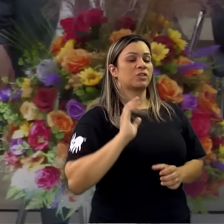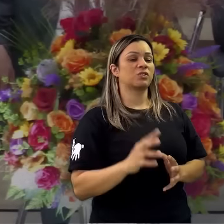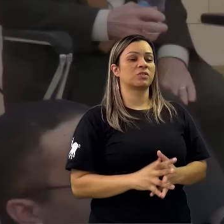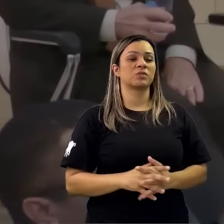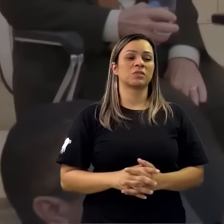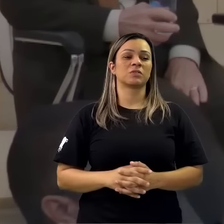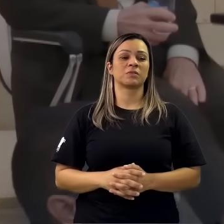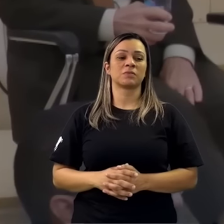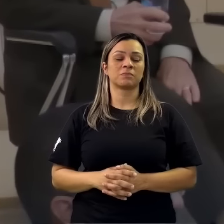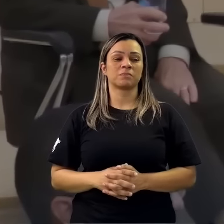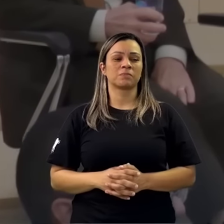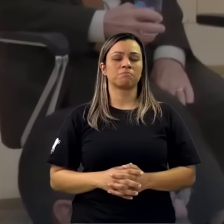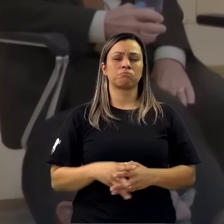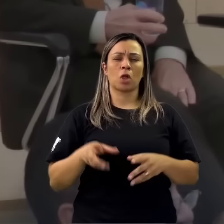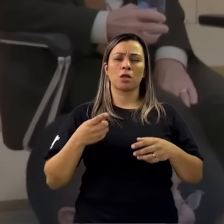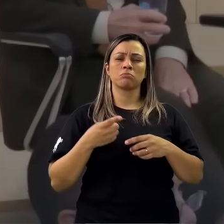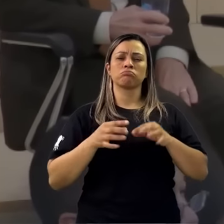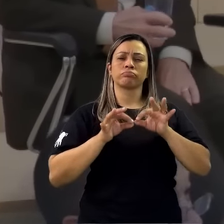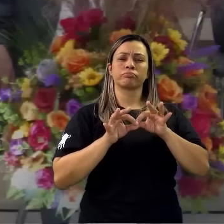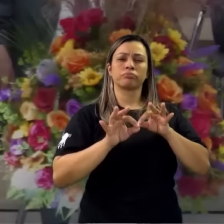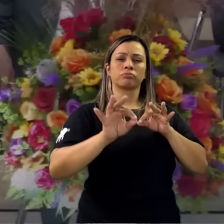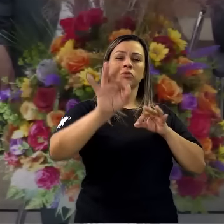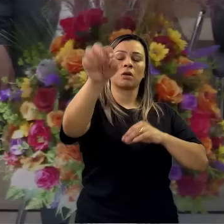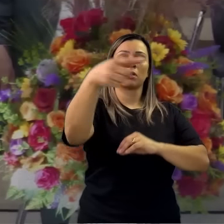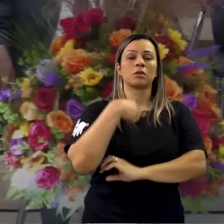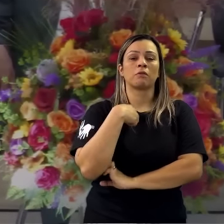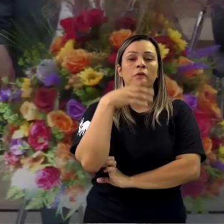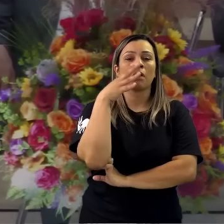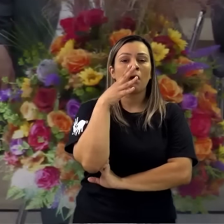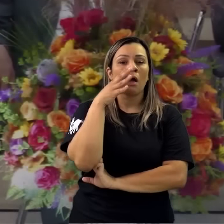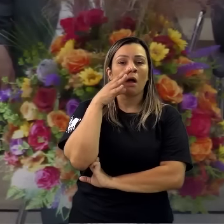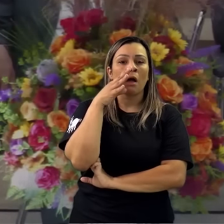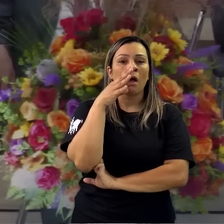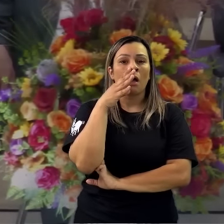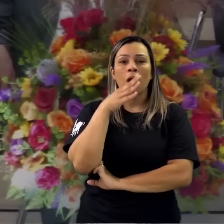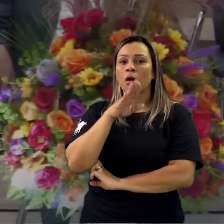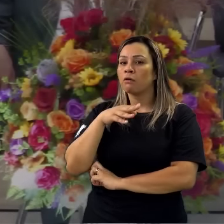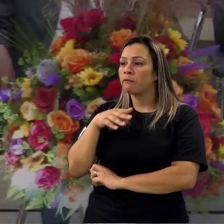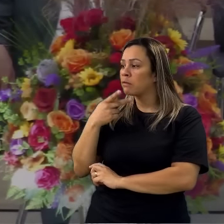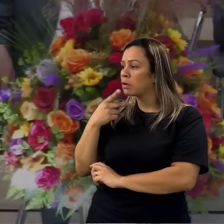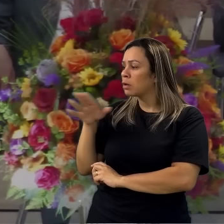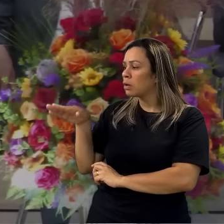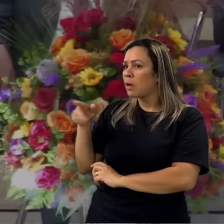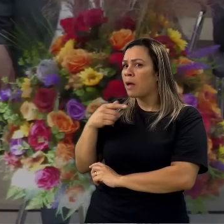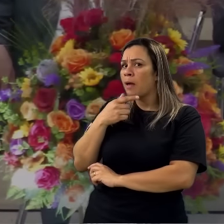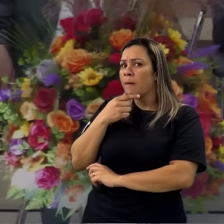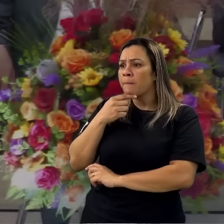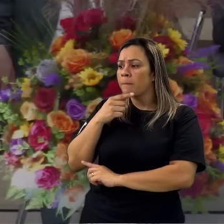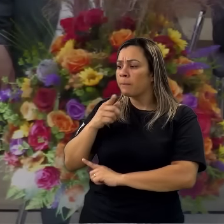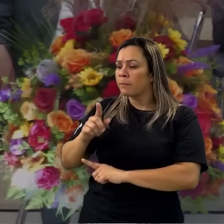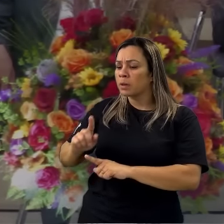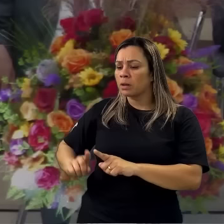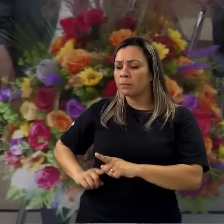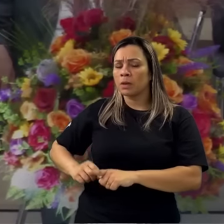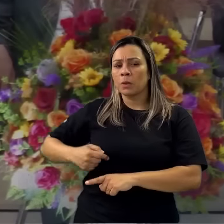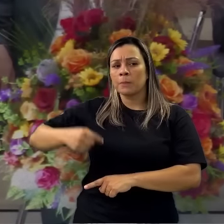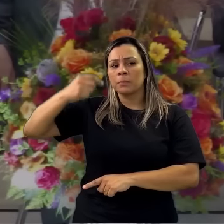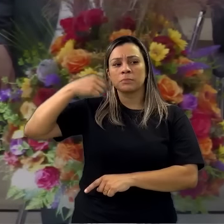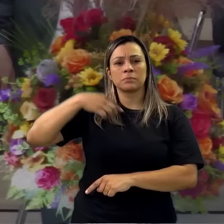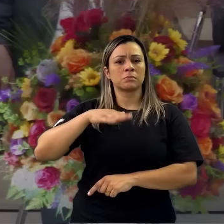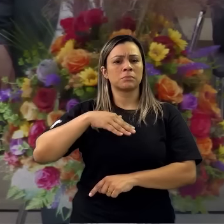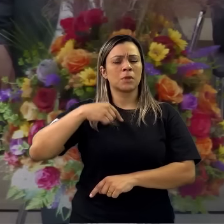quando ele chegou na distância da cama eu fiquei olhando com uma das minhas primas fiquei olhando eu falei meu Deus eu achei que eu ia pregar a igreja quando ele chegou